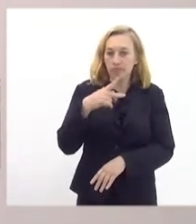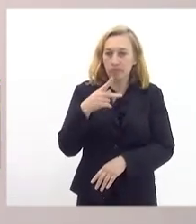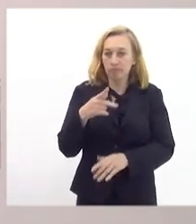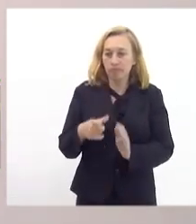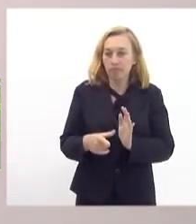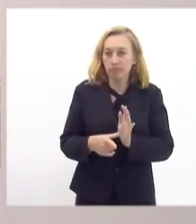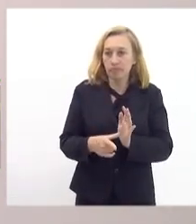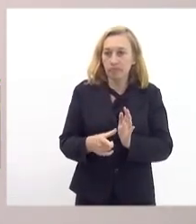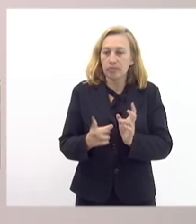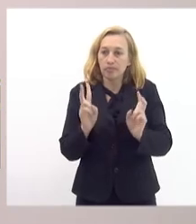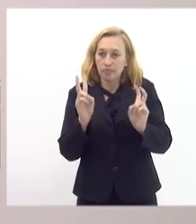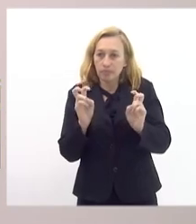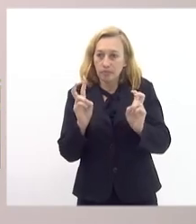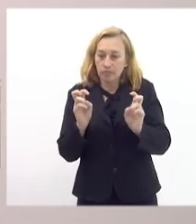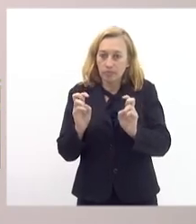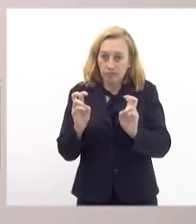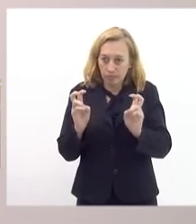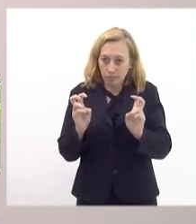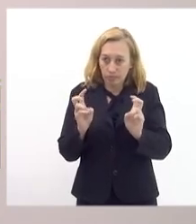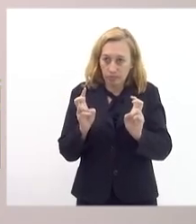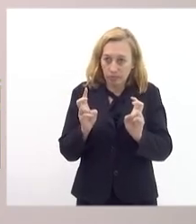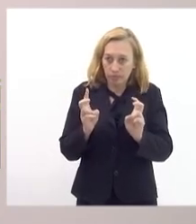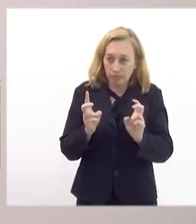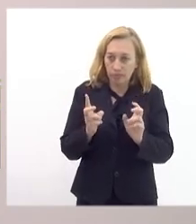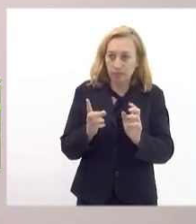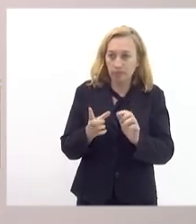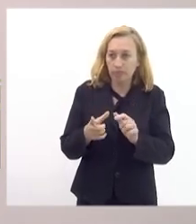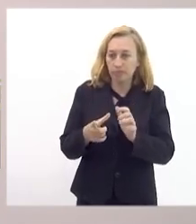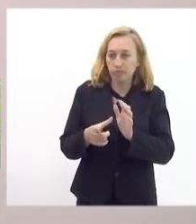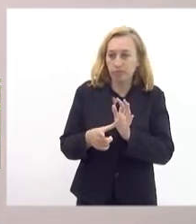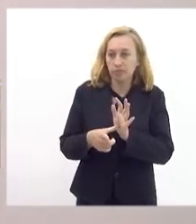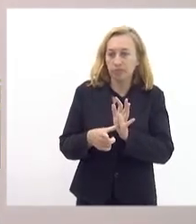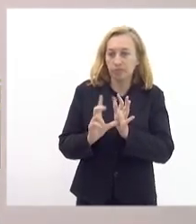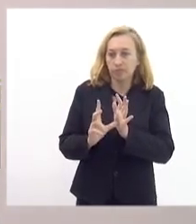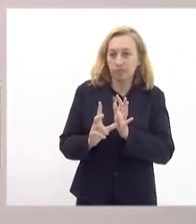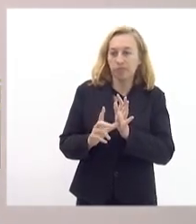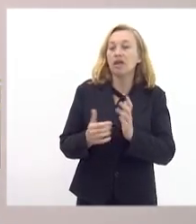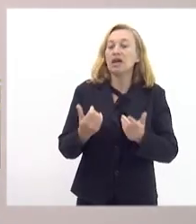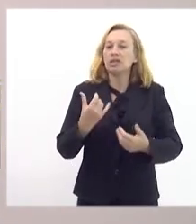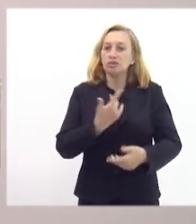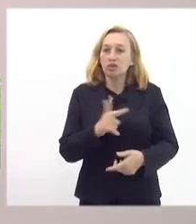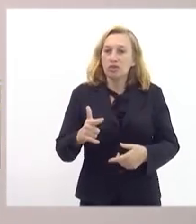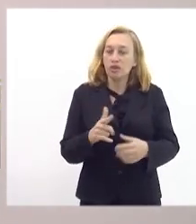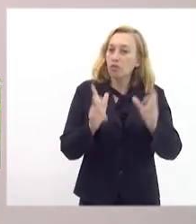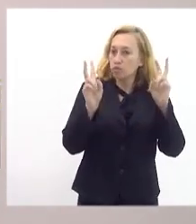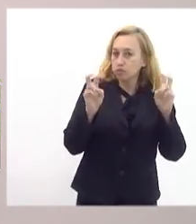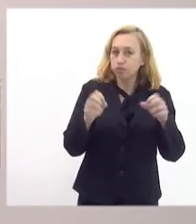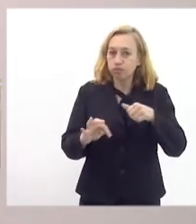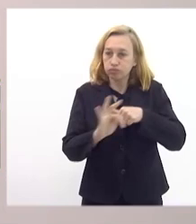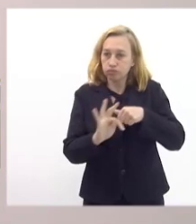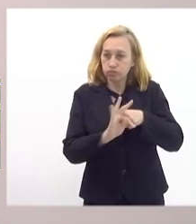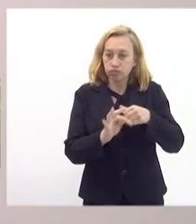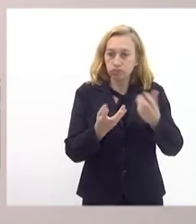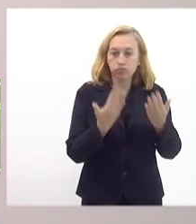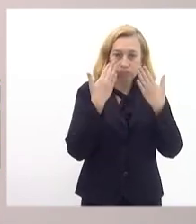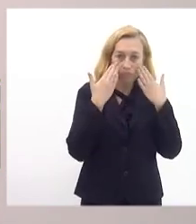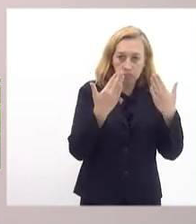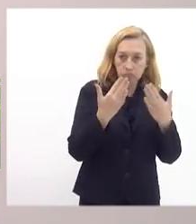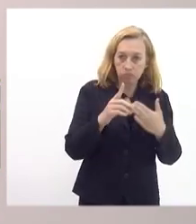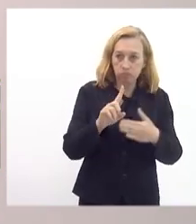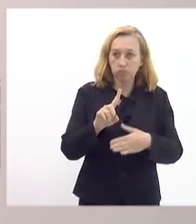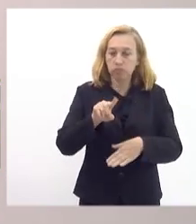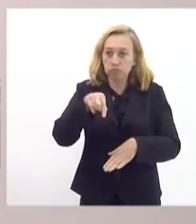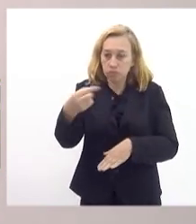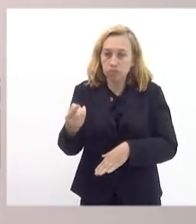então vocês me permitam sim é a questão técnica para trazer a gente já se coloca à disposição para apresentar numa